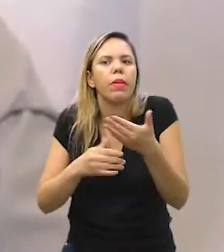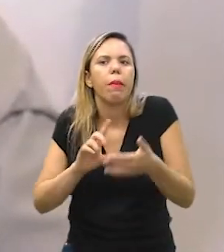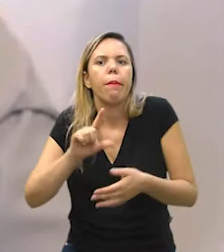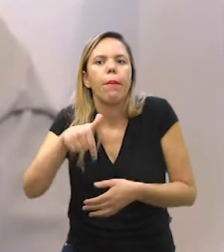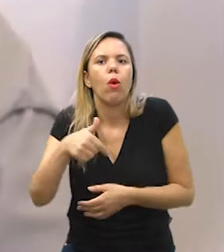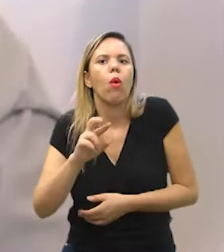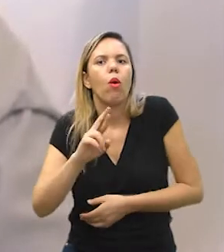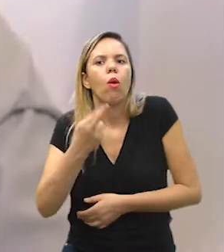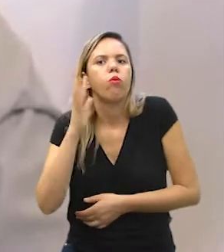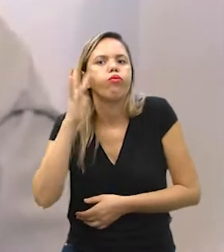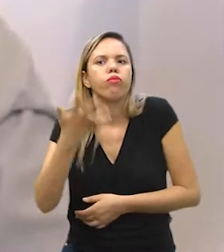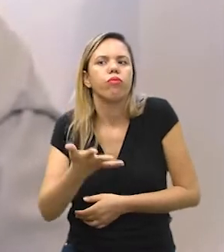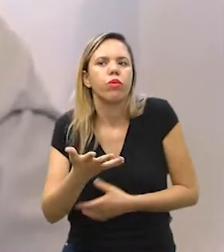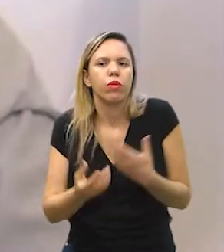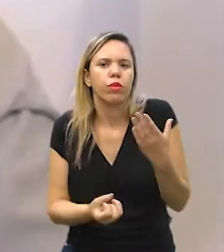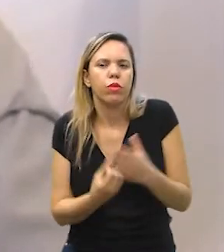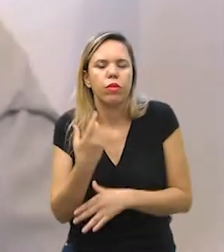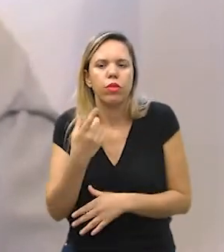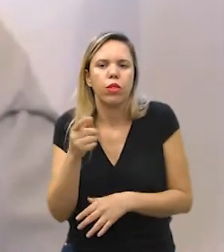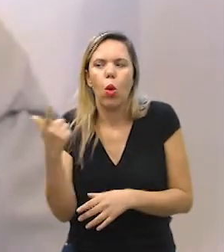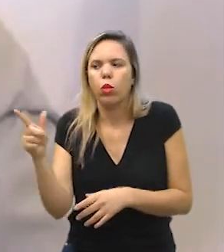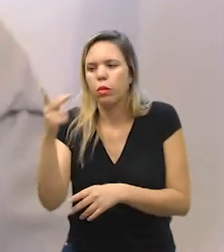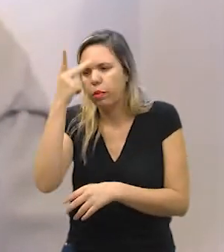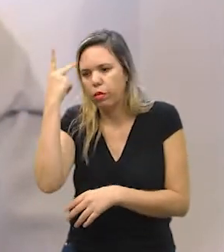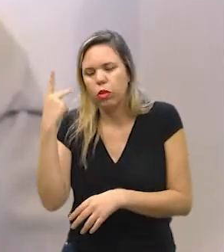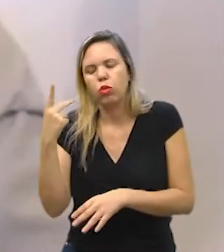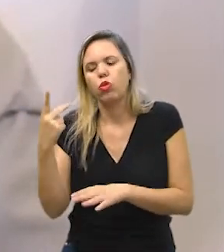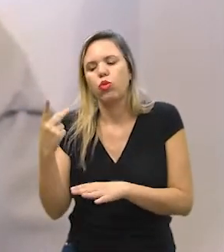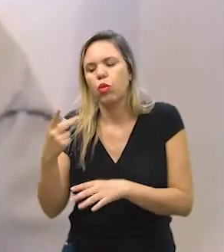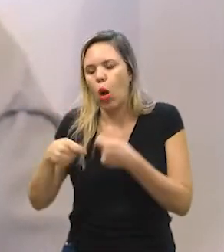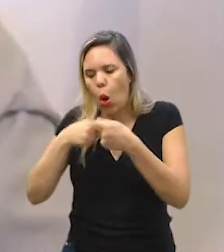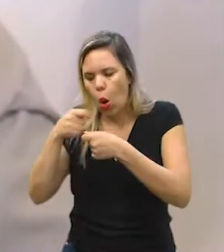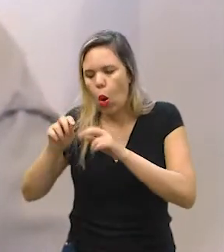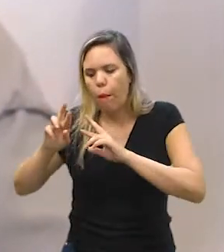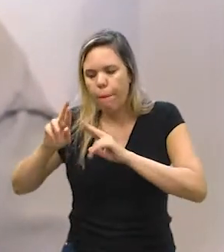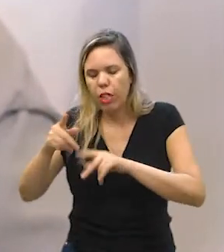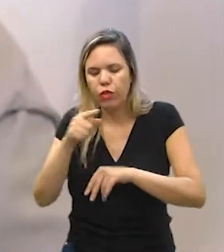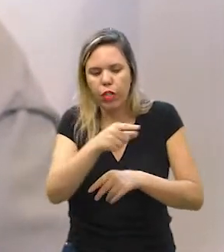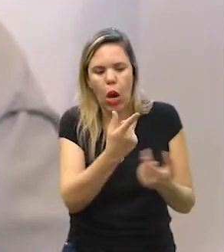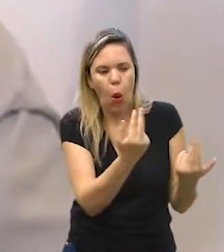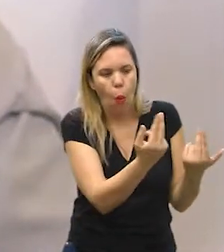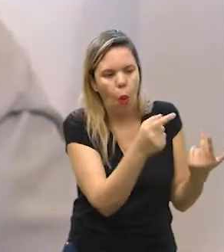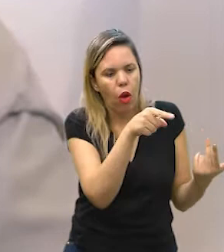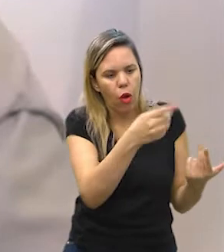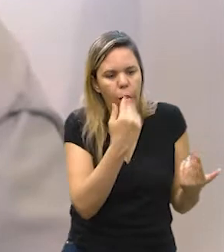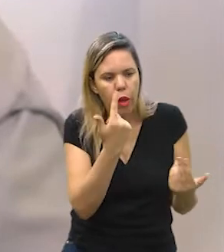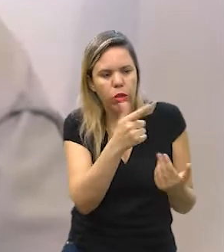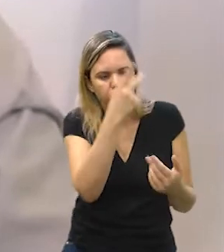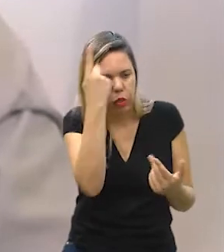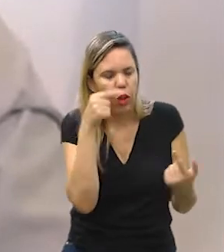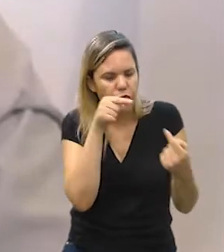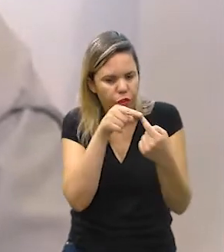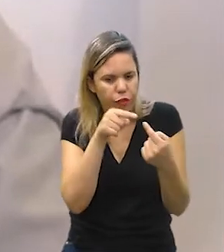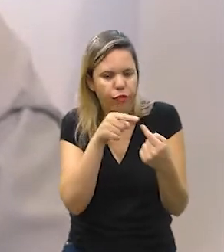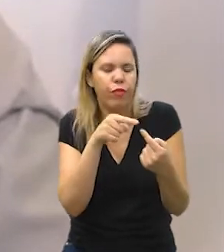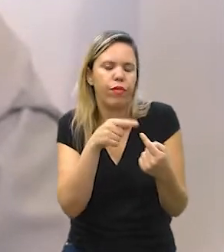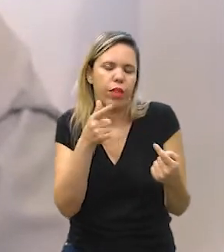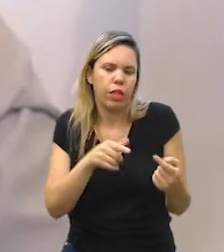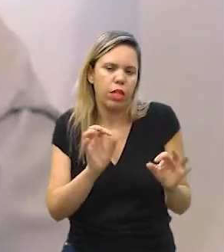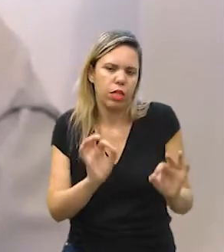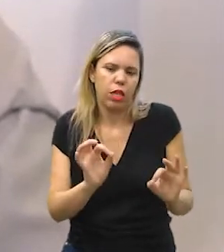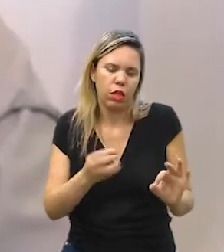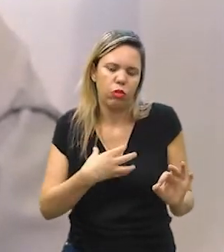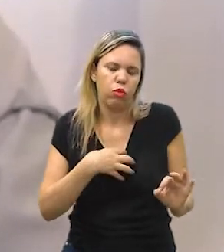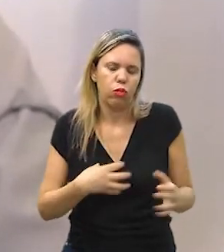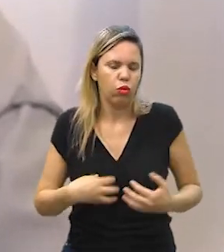consequência. Não é porque essa dieta fez bem para determinada pessoa que vai se repetir em outra. Porque o